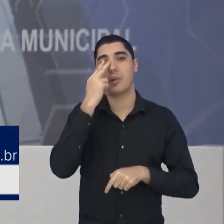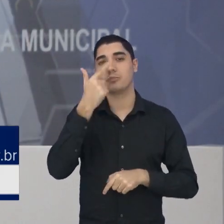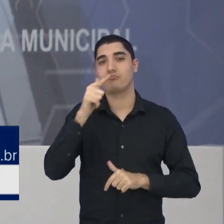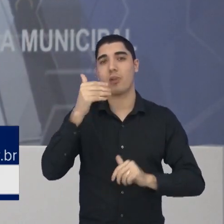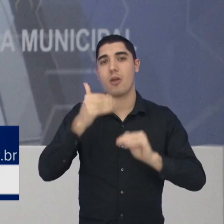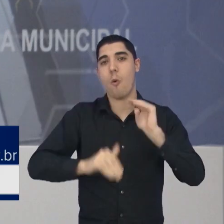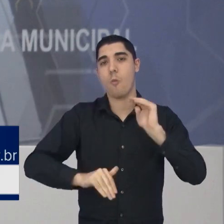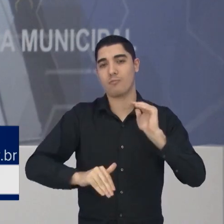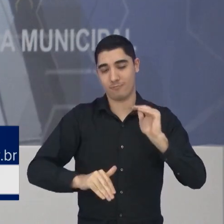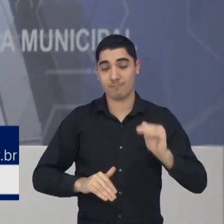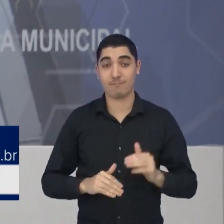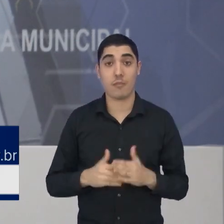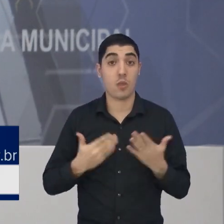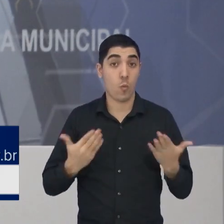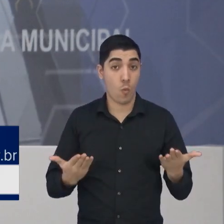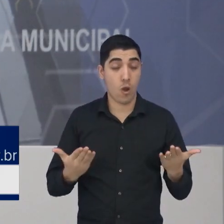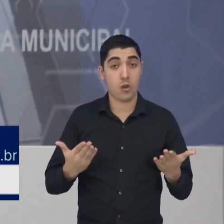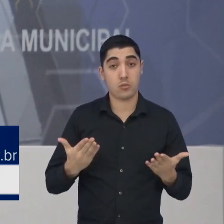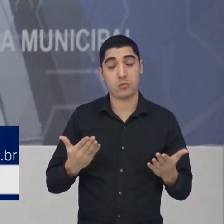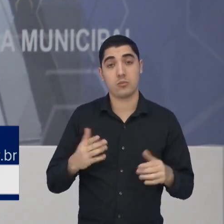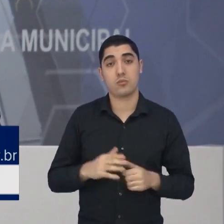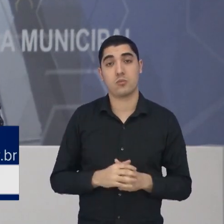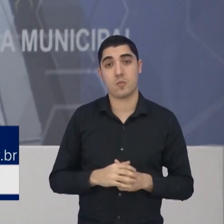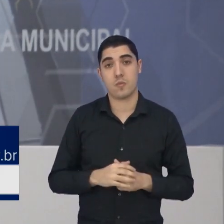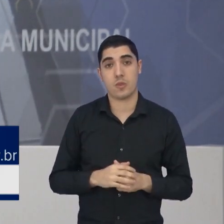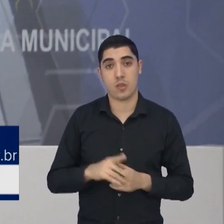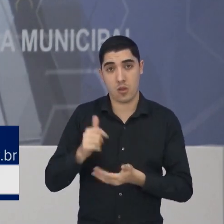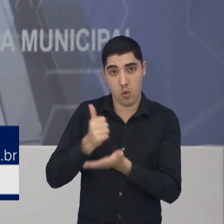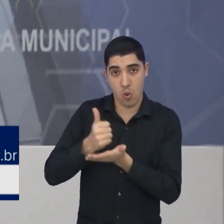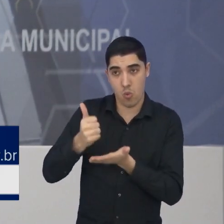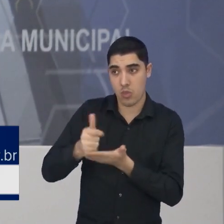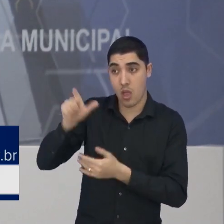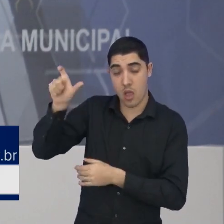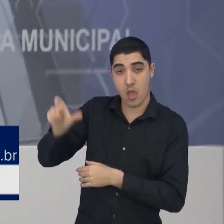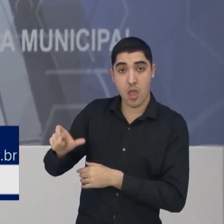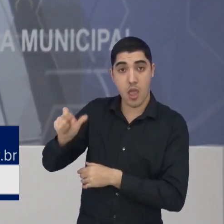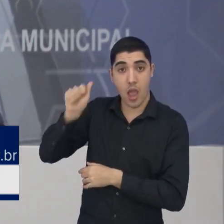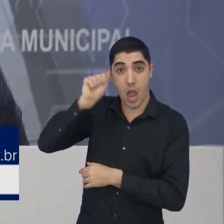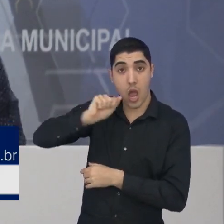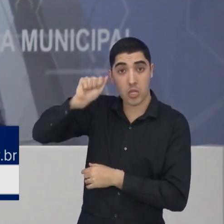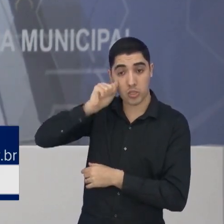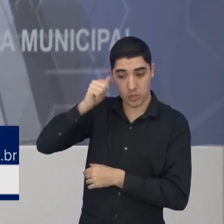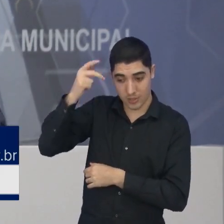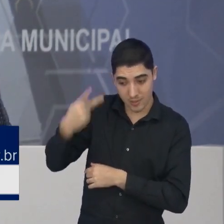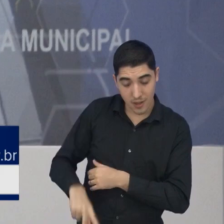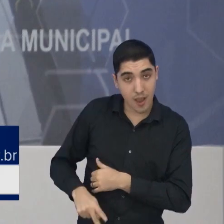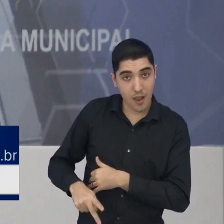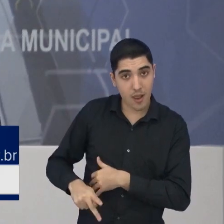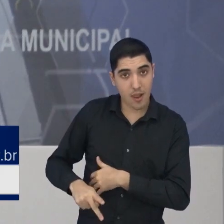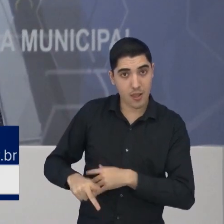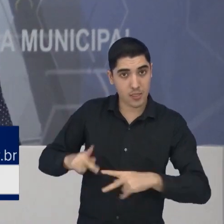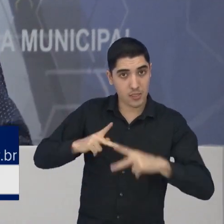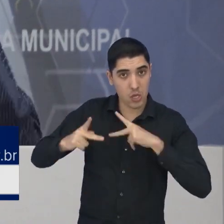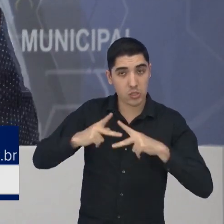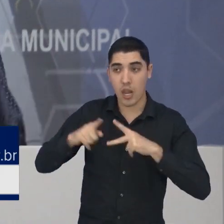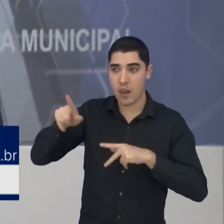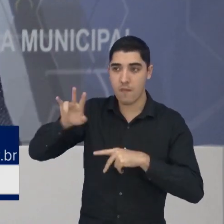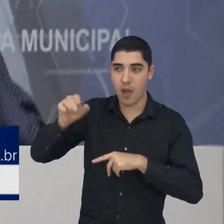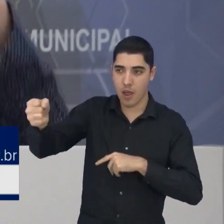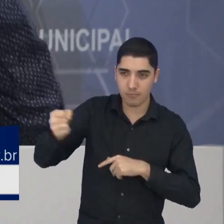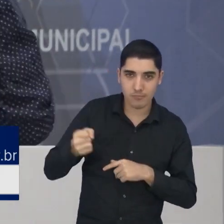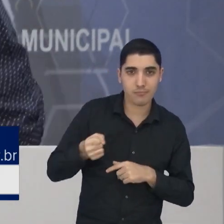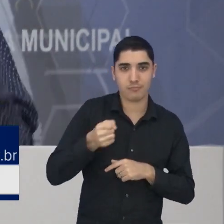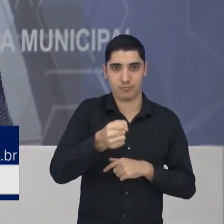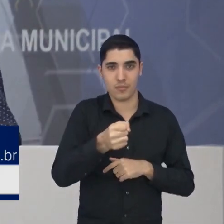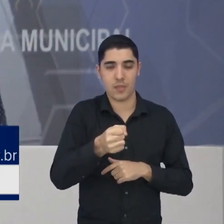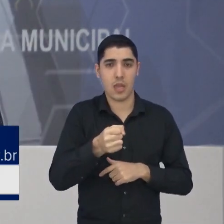para contratar para algum artista da terra participar de alguma atividade para